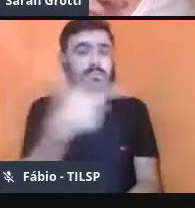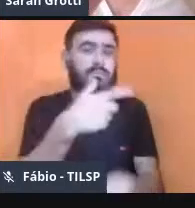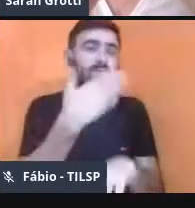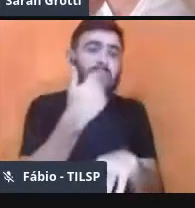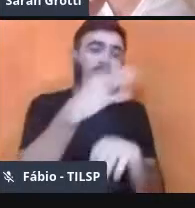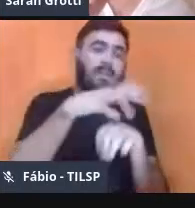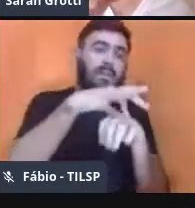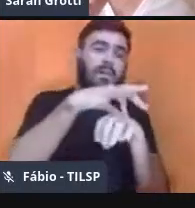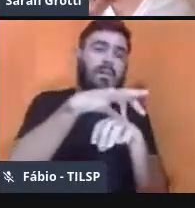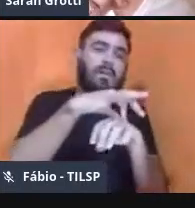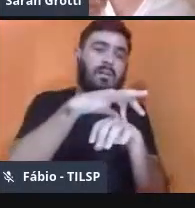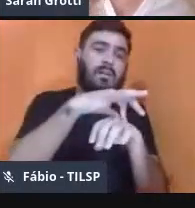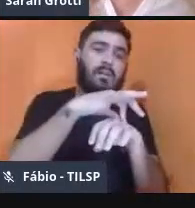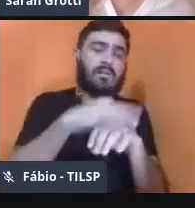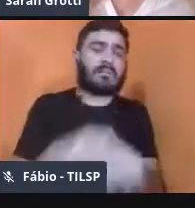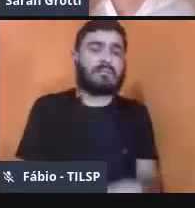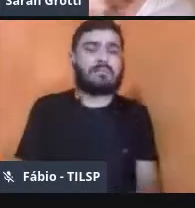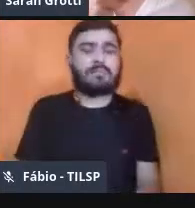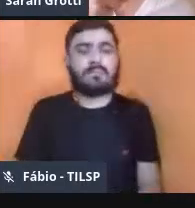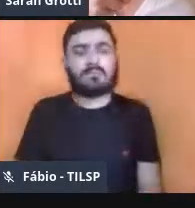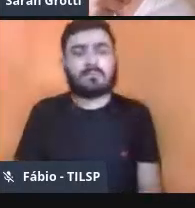porção, aquele